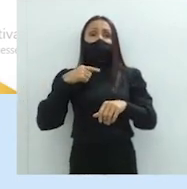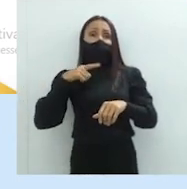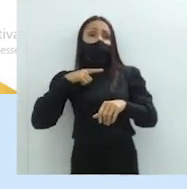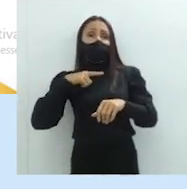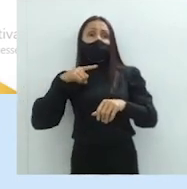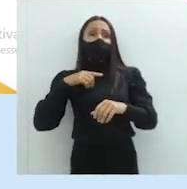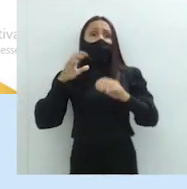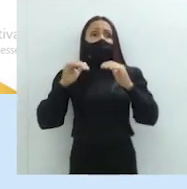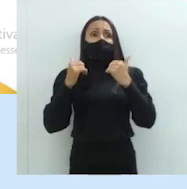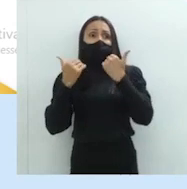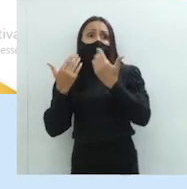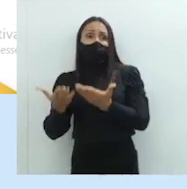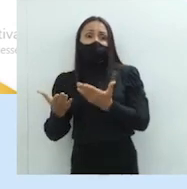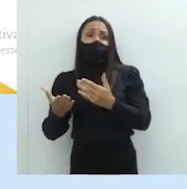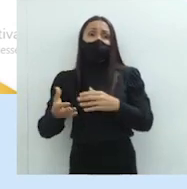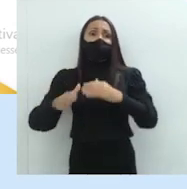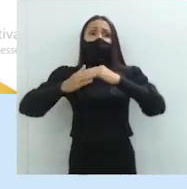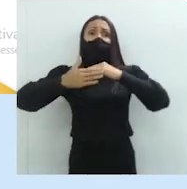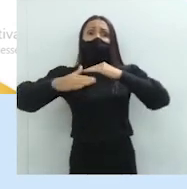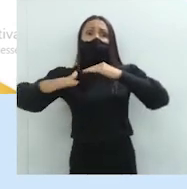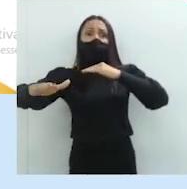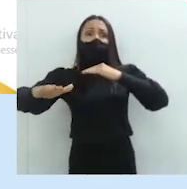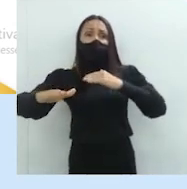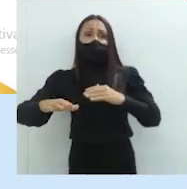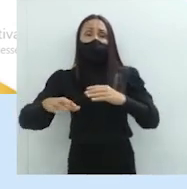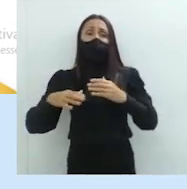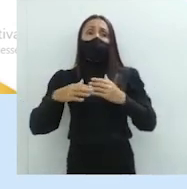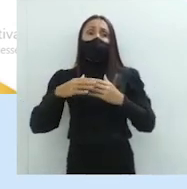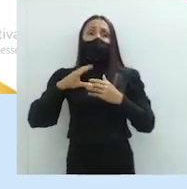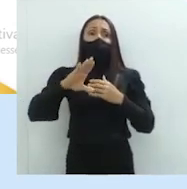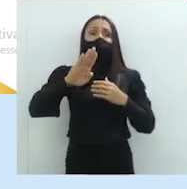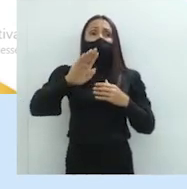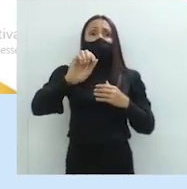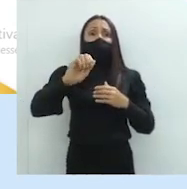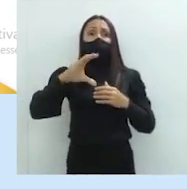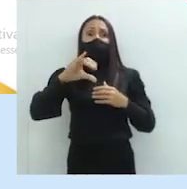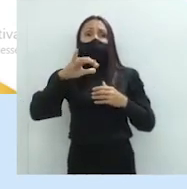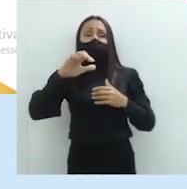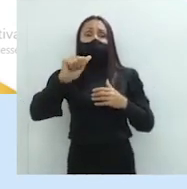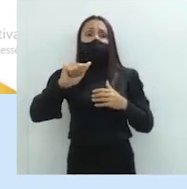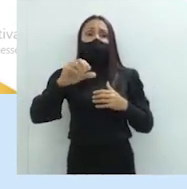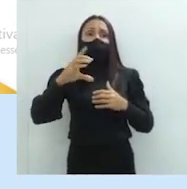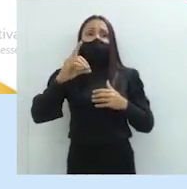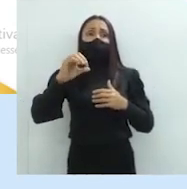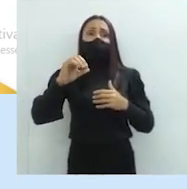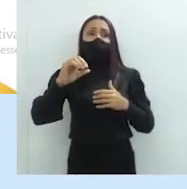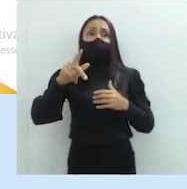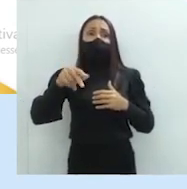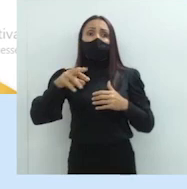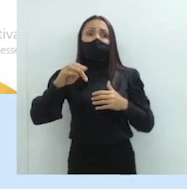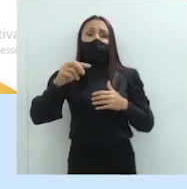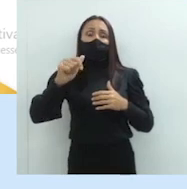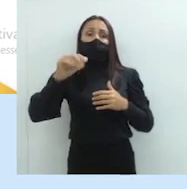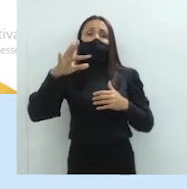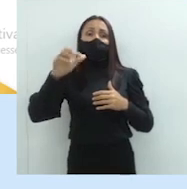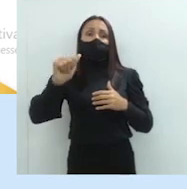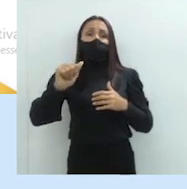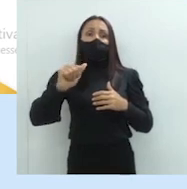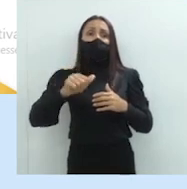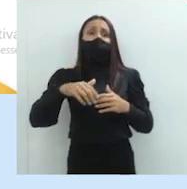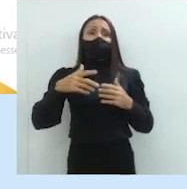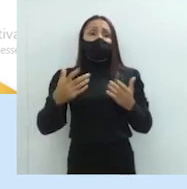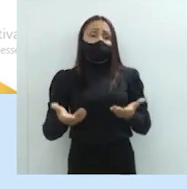Bacia do Prata. Então vejamos, a Guerra do Paraguai,